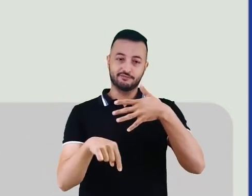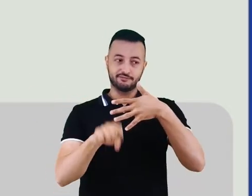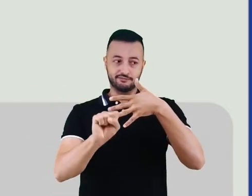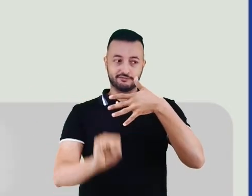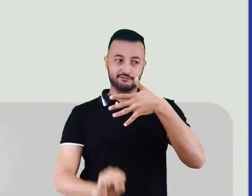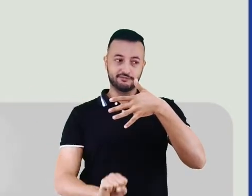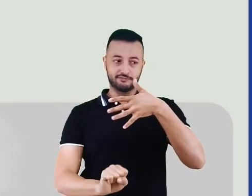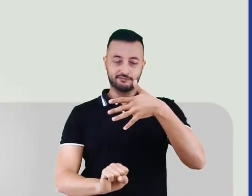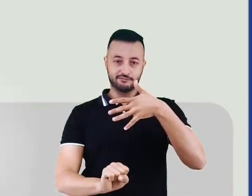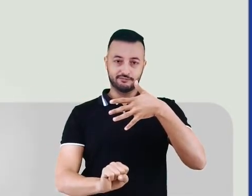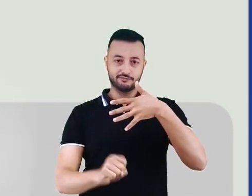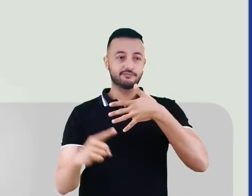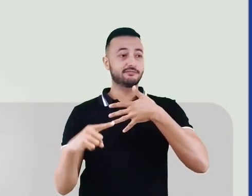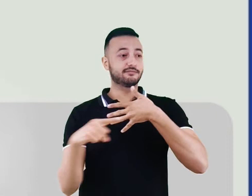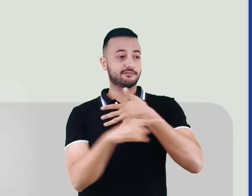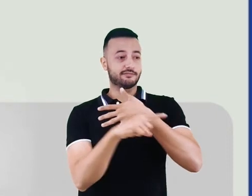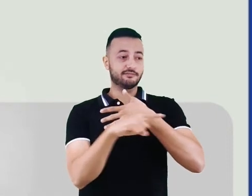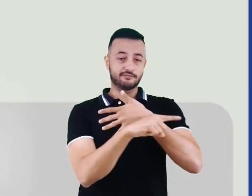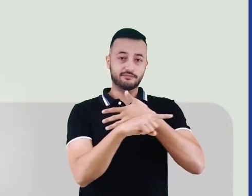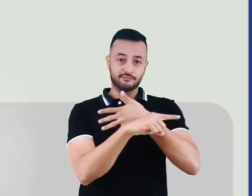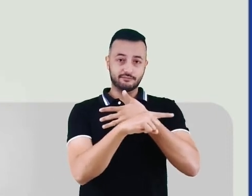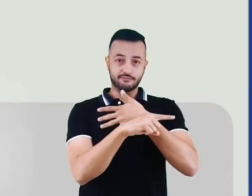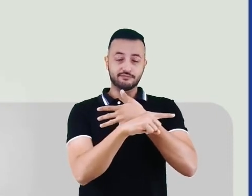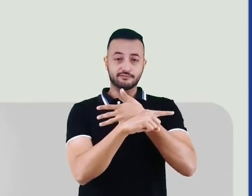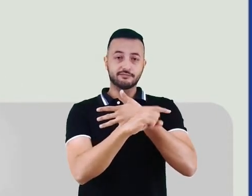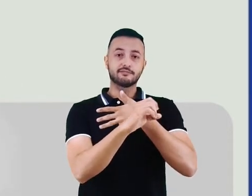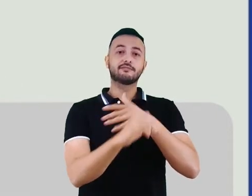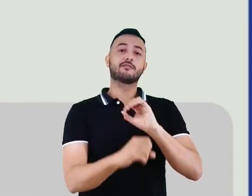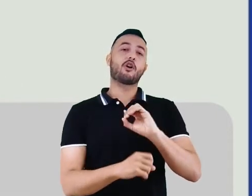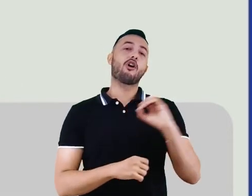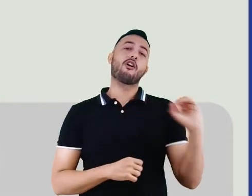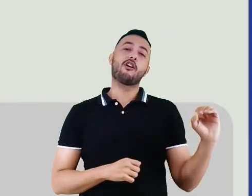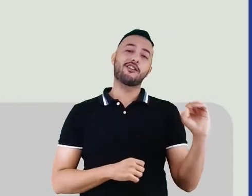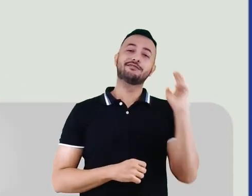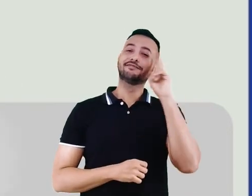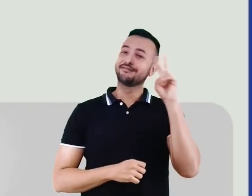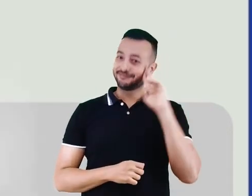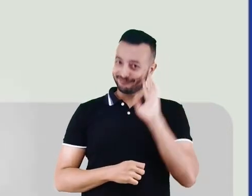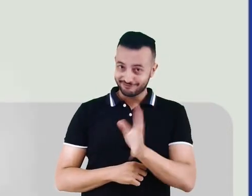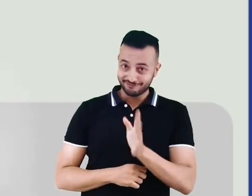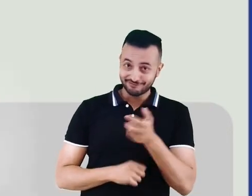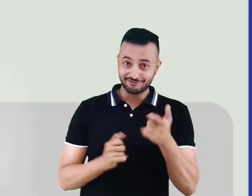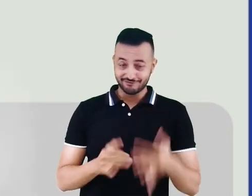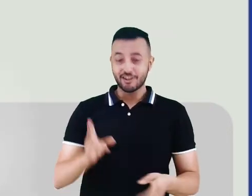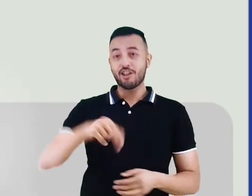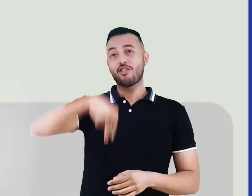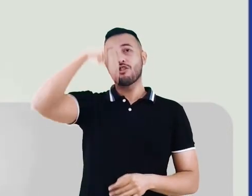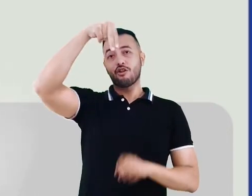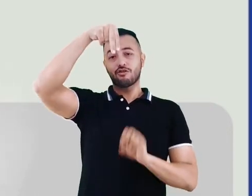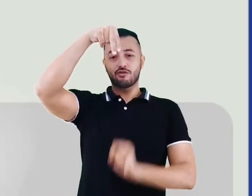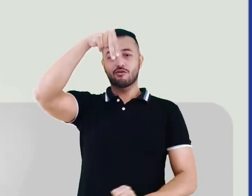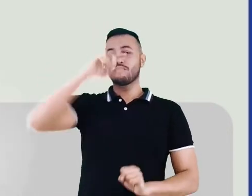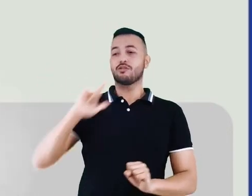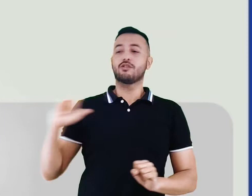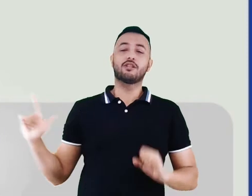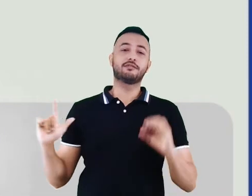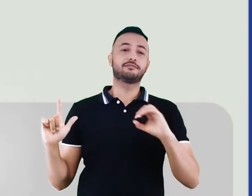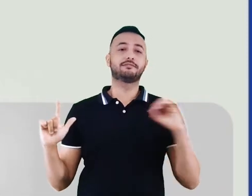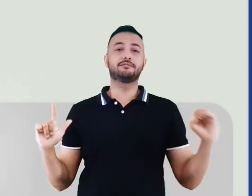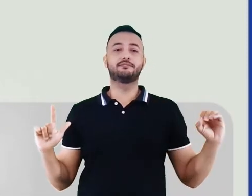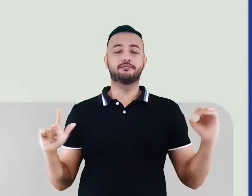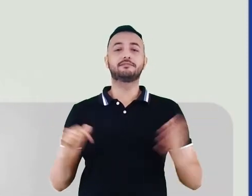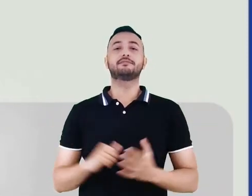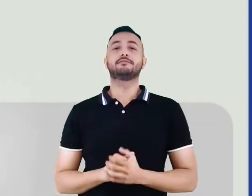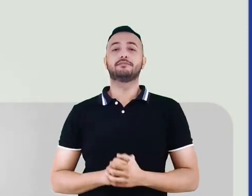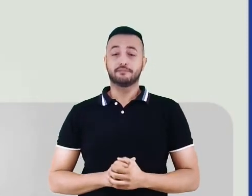o sul. E do lado esquerdo está o oeste. Lembra que a gente viu? Norte, sul, leste e